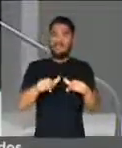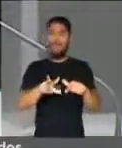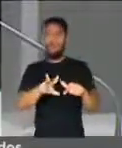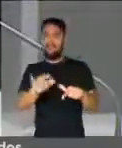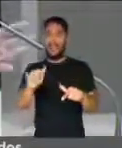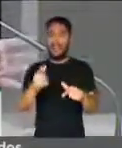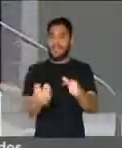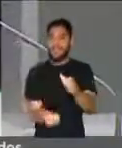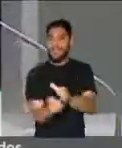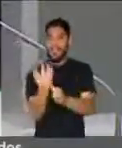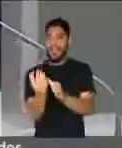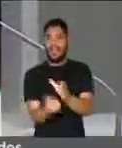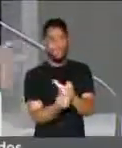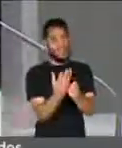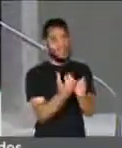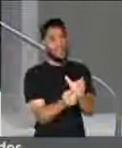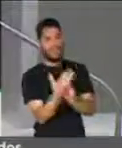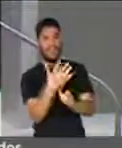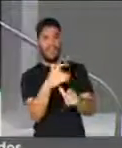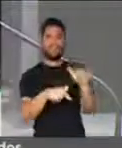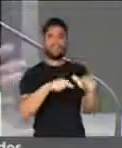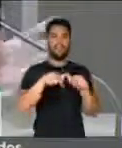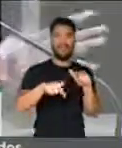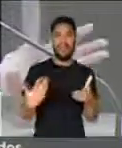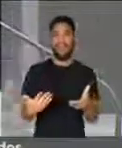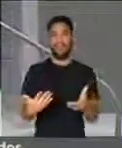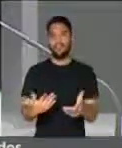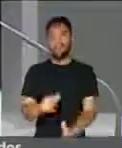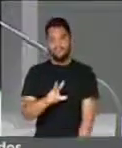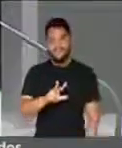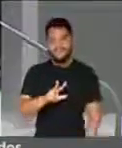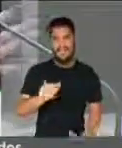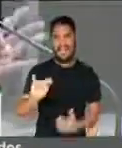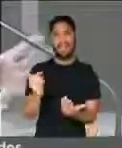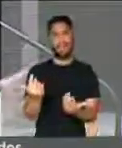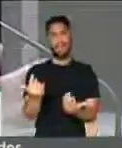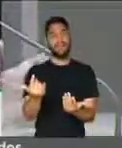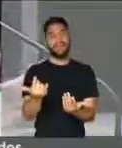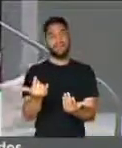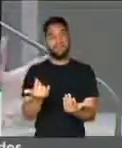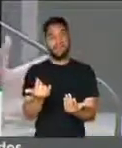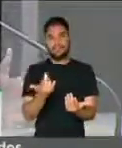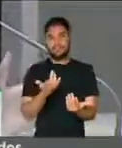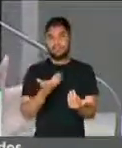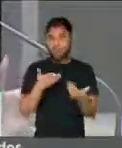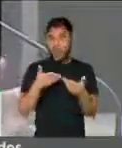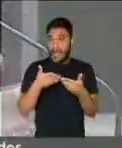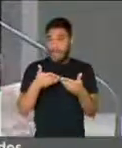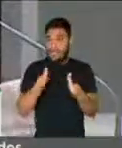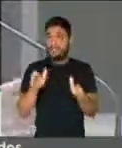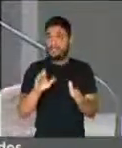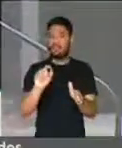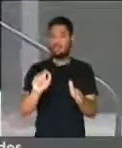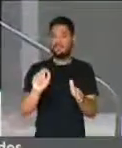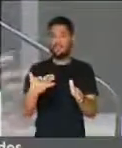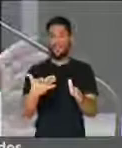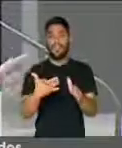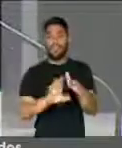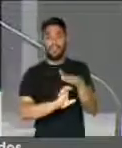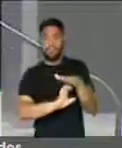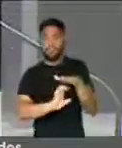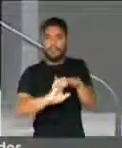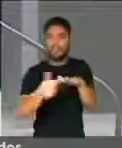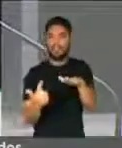a reforma trabalhista asseguraria minimamente uma abertura de mercado, que